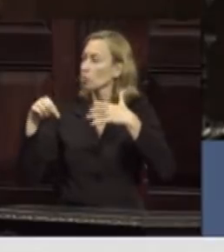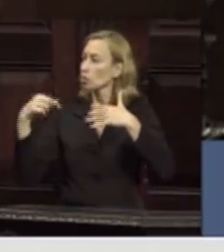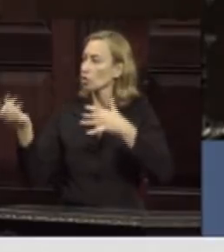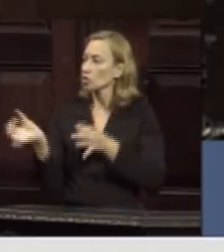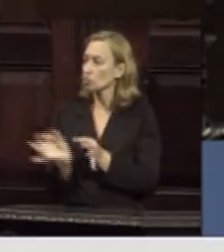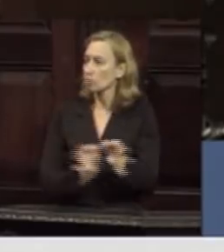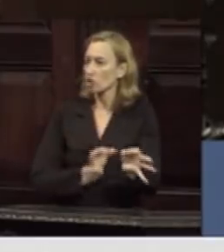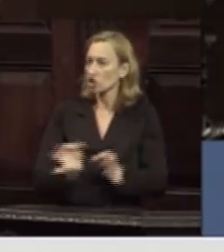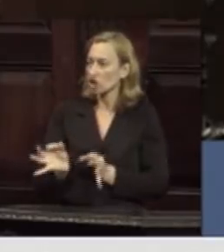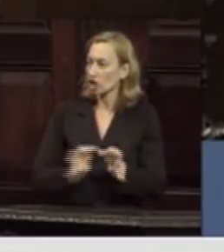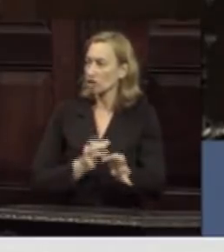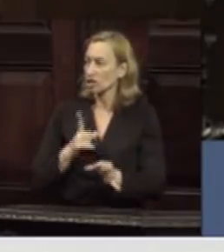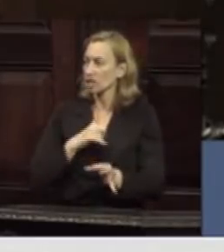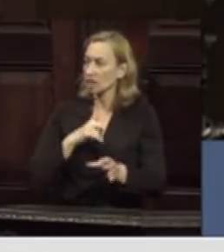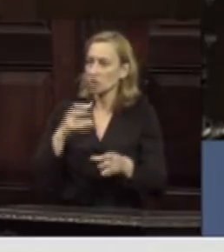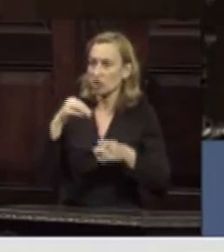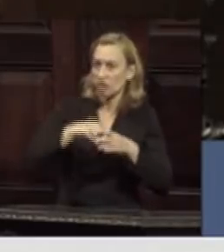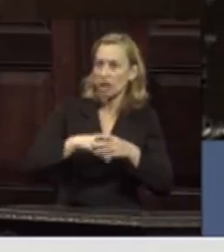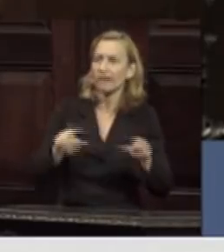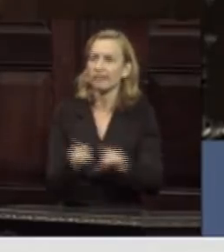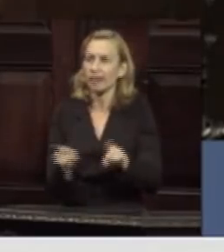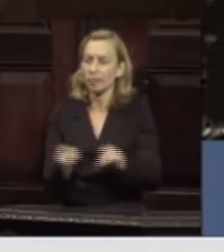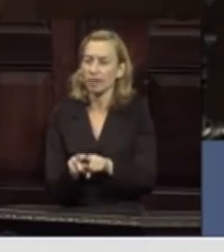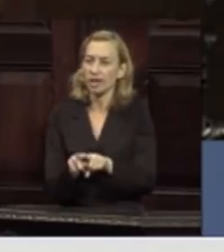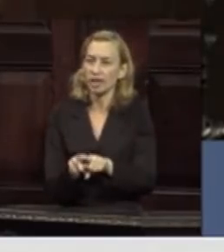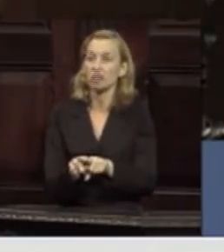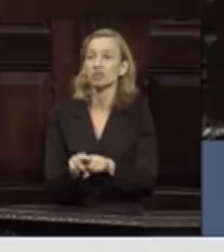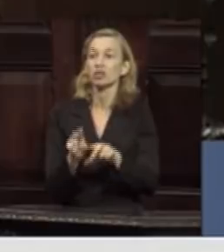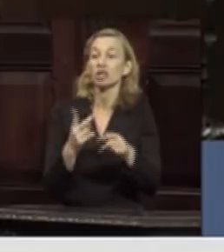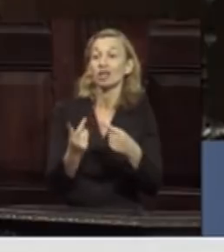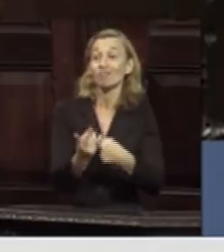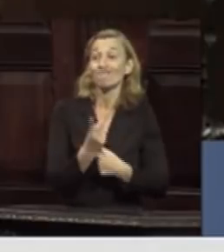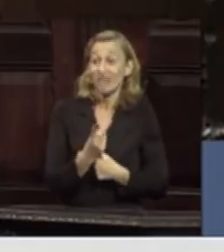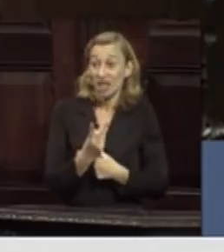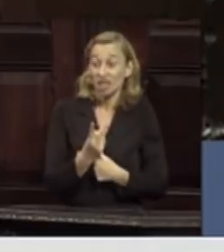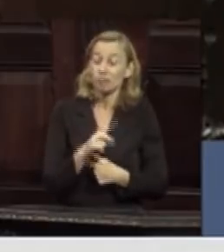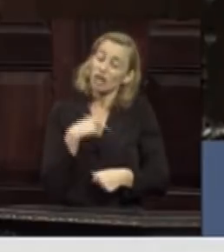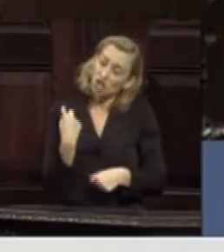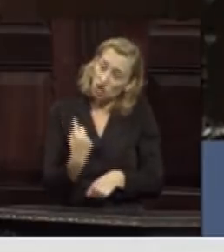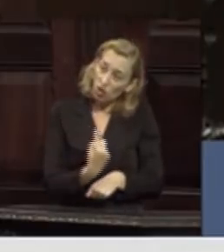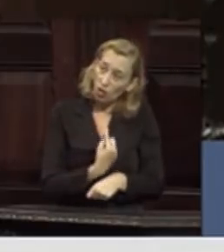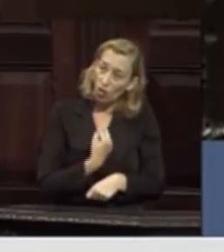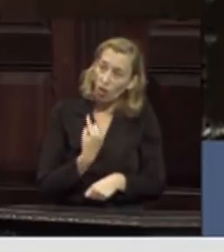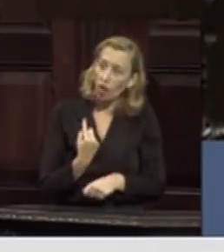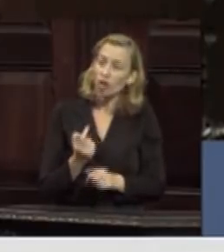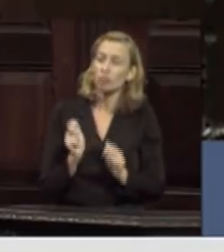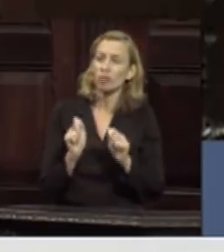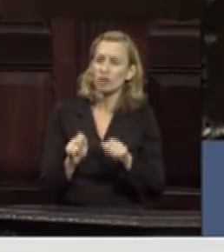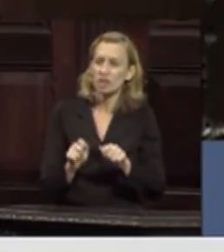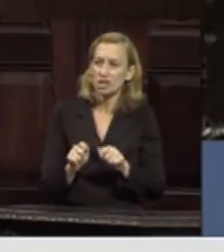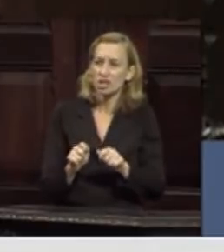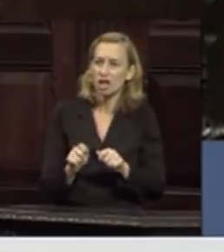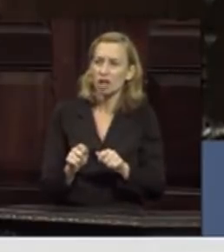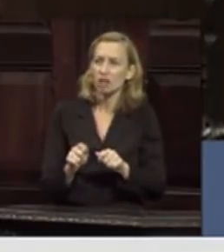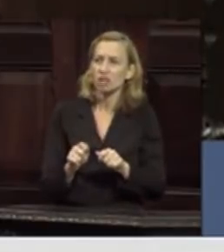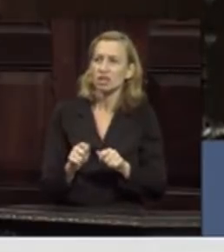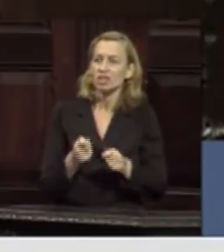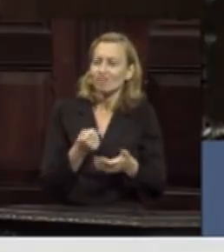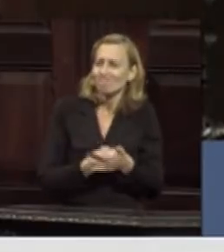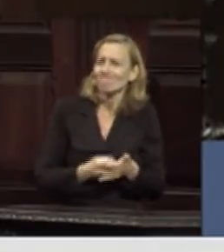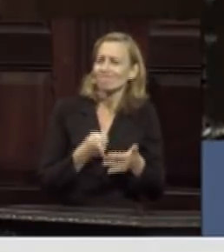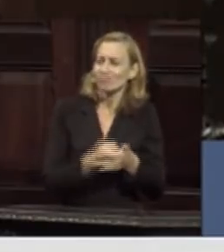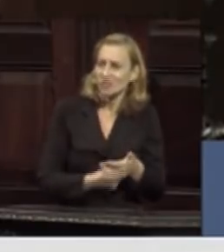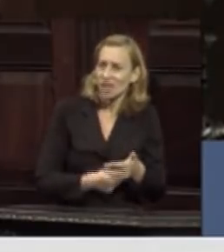que iremos votar, que também são de empréstimos para que nós possamos, pelo menos, tentar